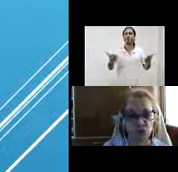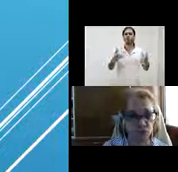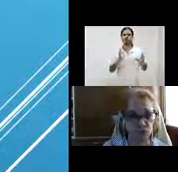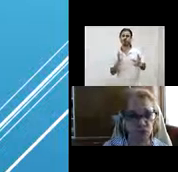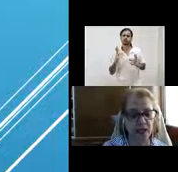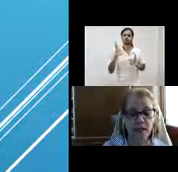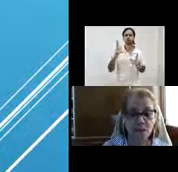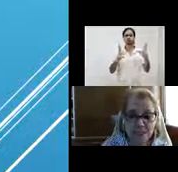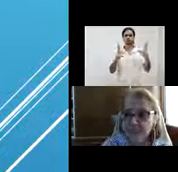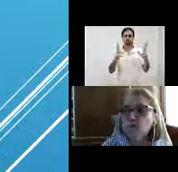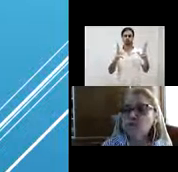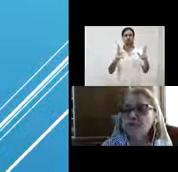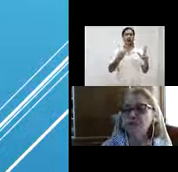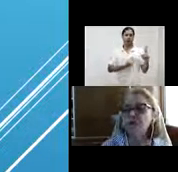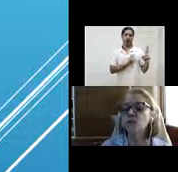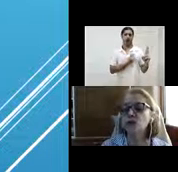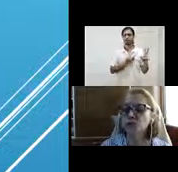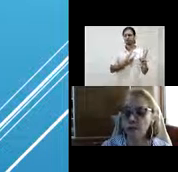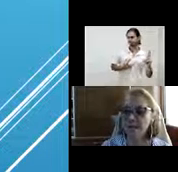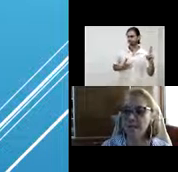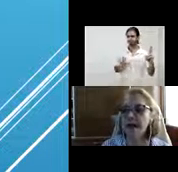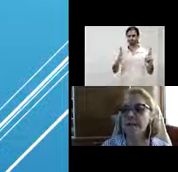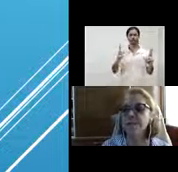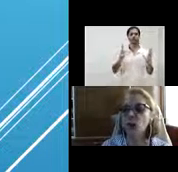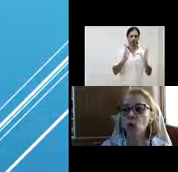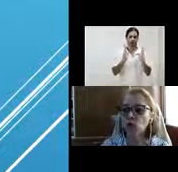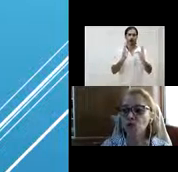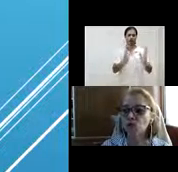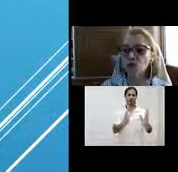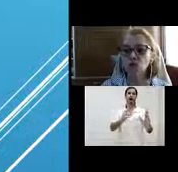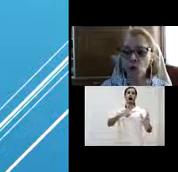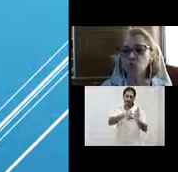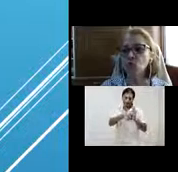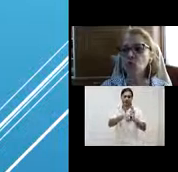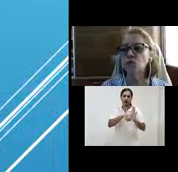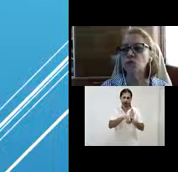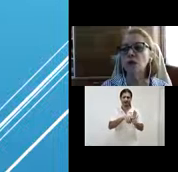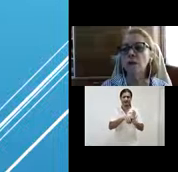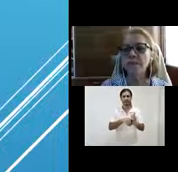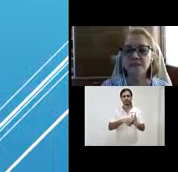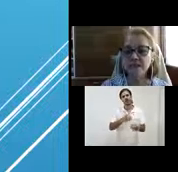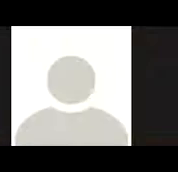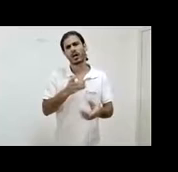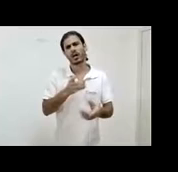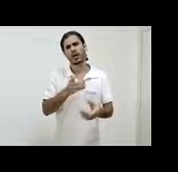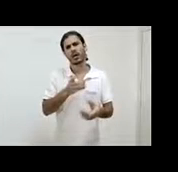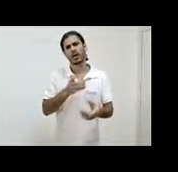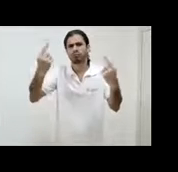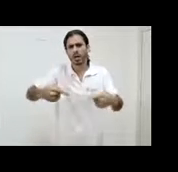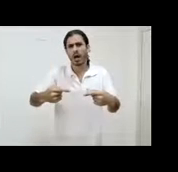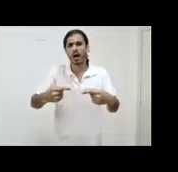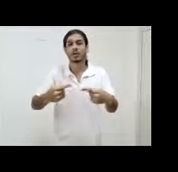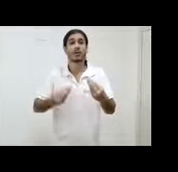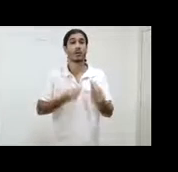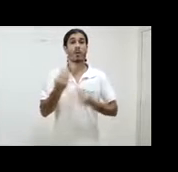conta de tudo, mas é sempre um desafio de pensar o estudo, o nosso estudo, pesquisa qualitativa